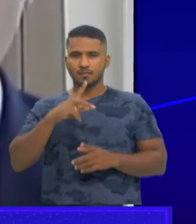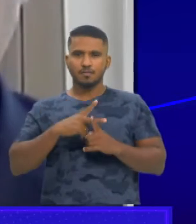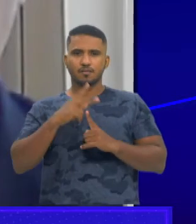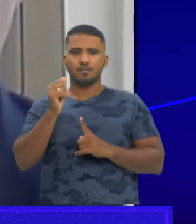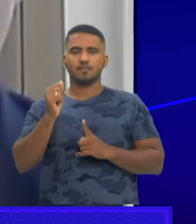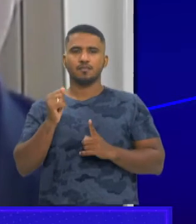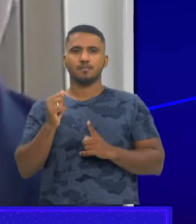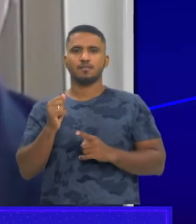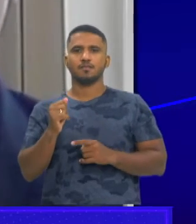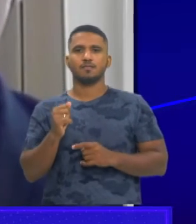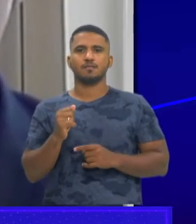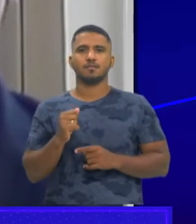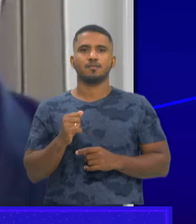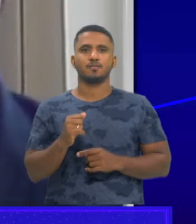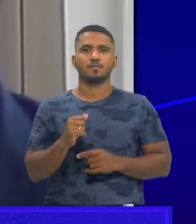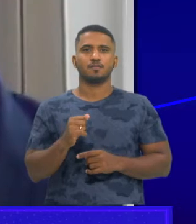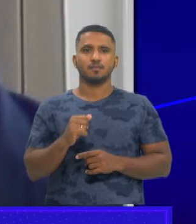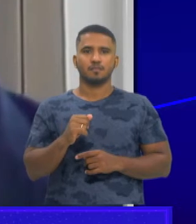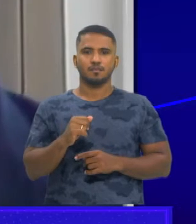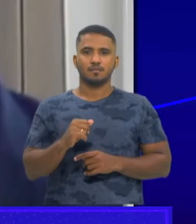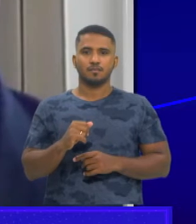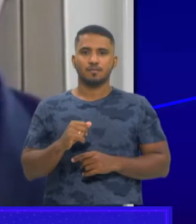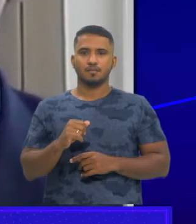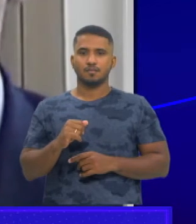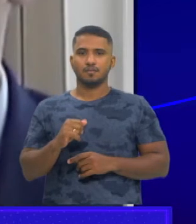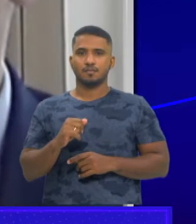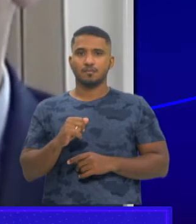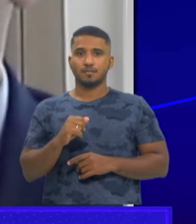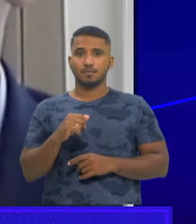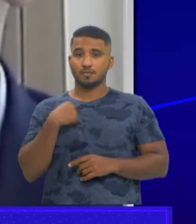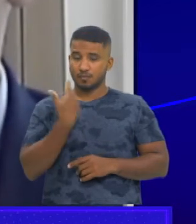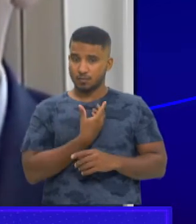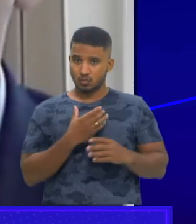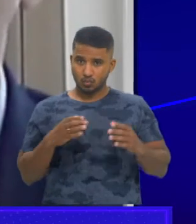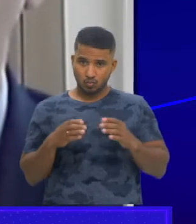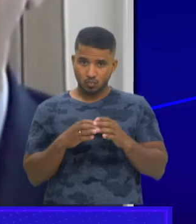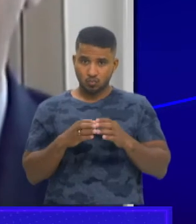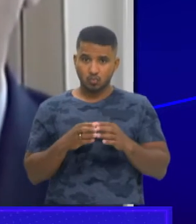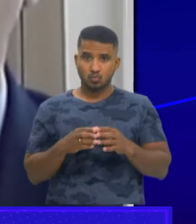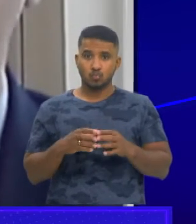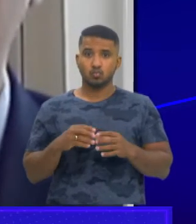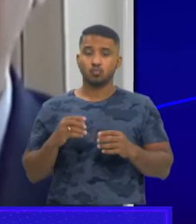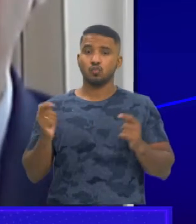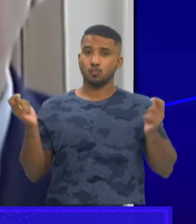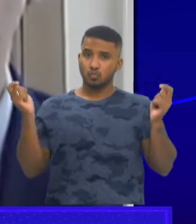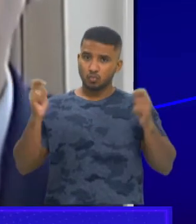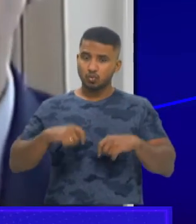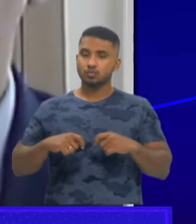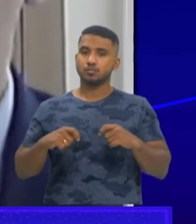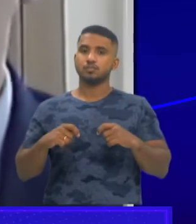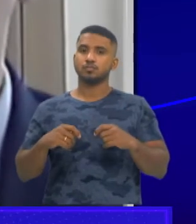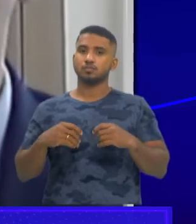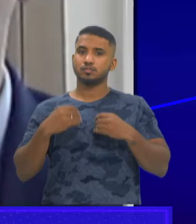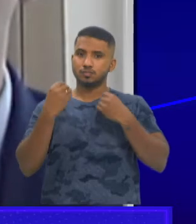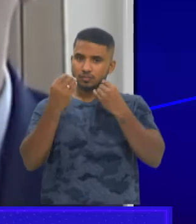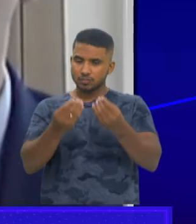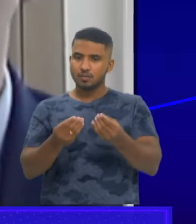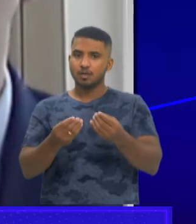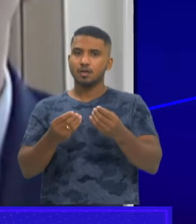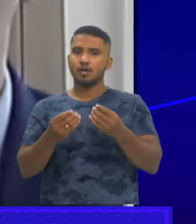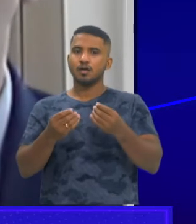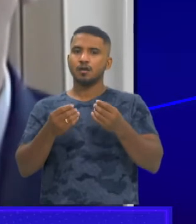Exatamente. Conseguimos, foi uma vitória, na verdade, que a gente, através da nossa comissão, a